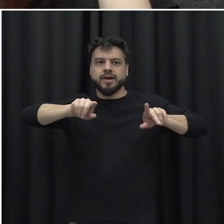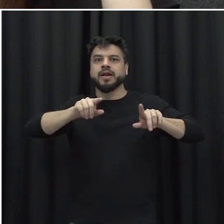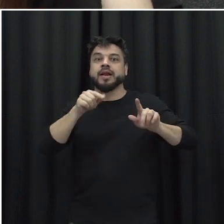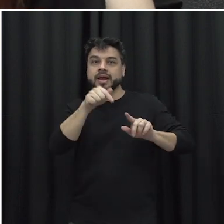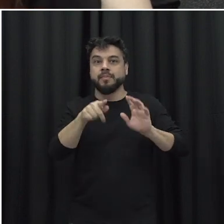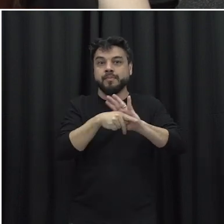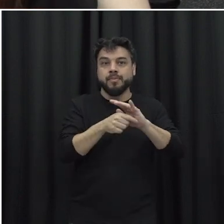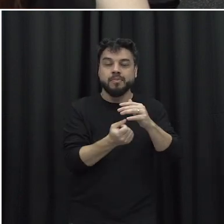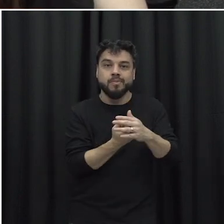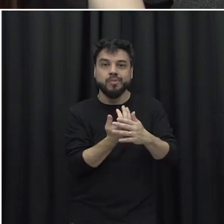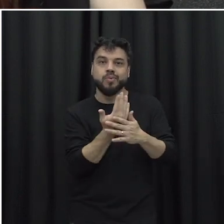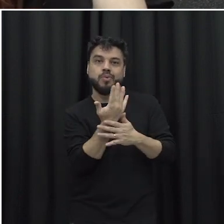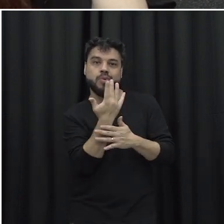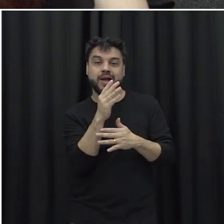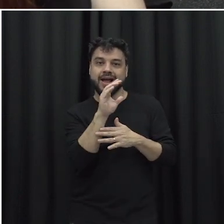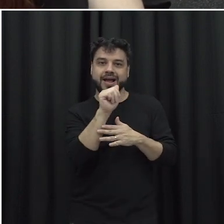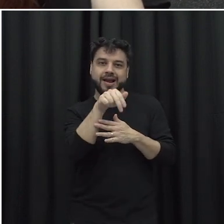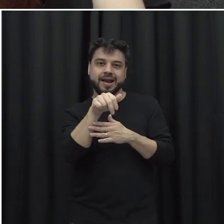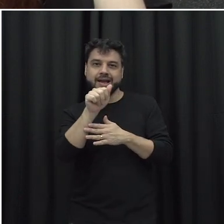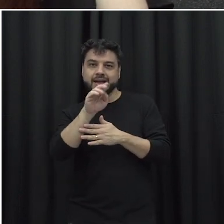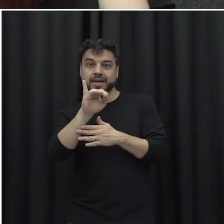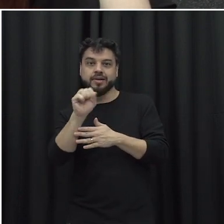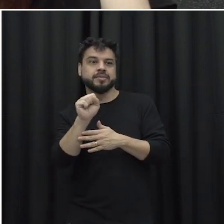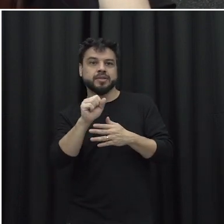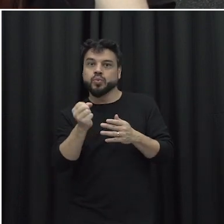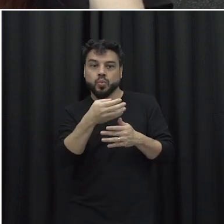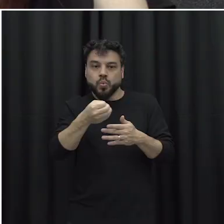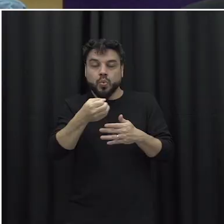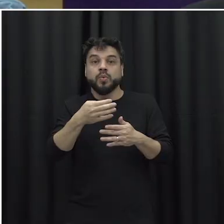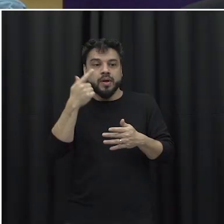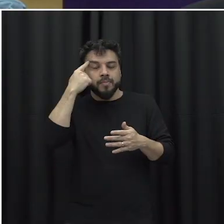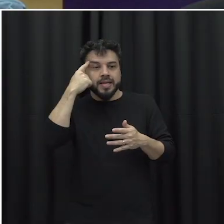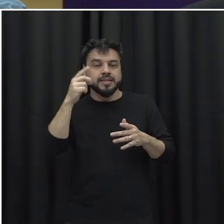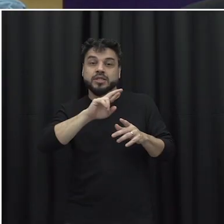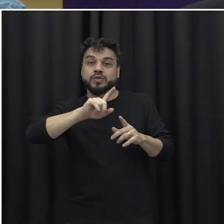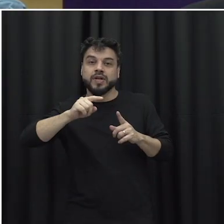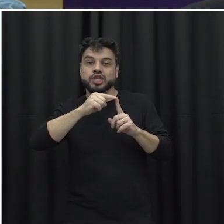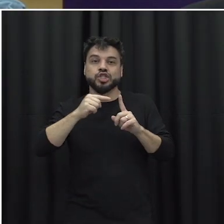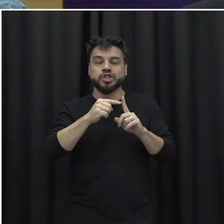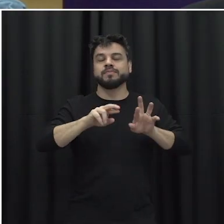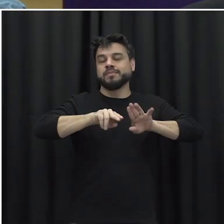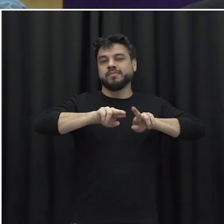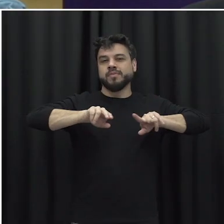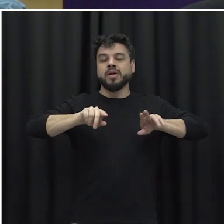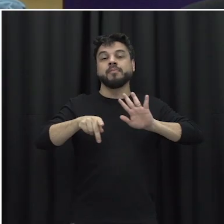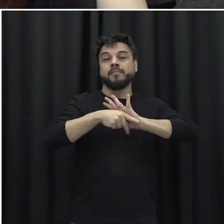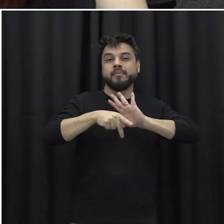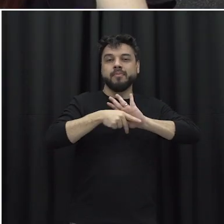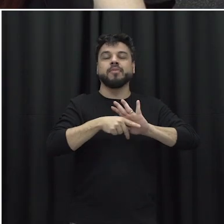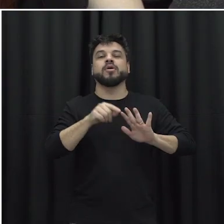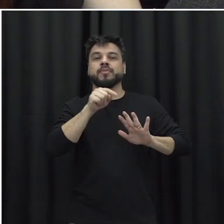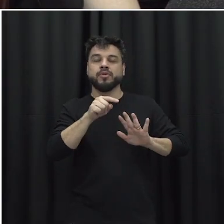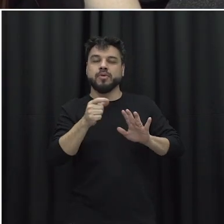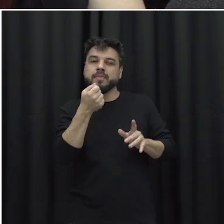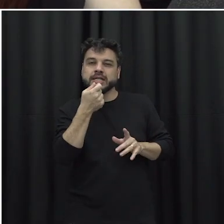cannabis, então a gente consegue fazer diferentes tipos, né, de proporções de medicamentos com base nisso. Então,